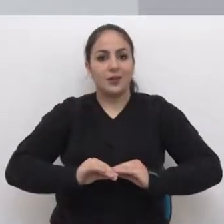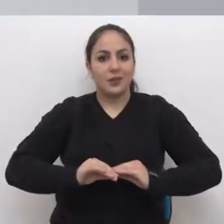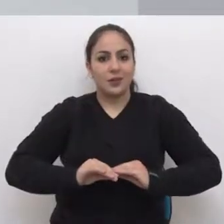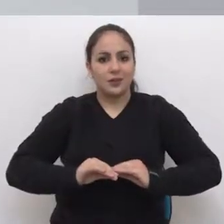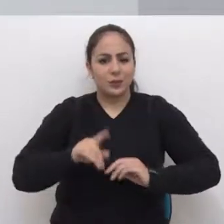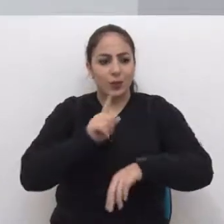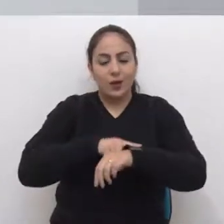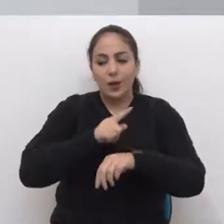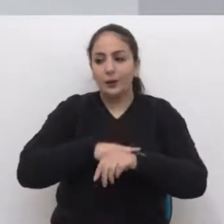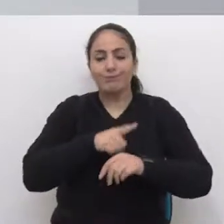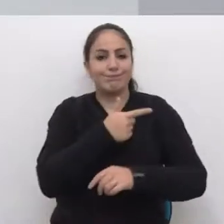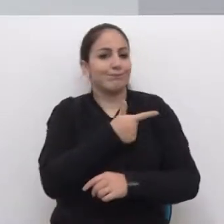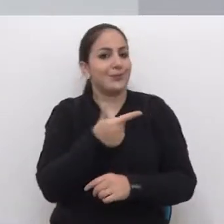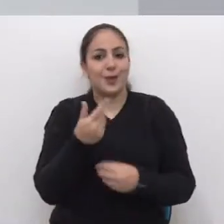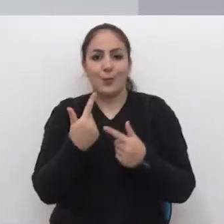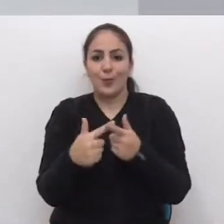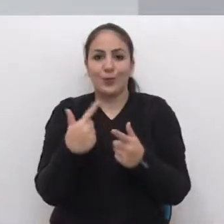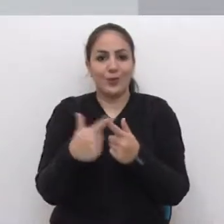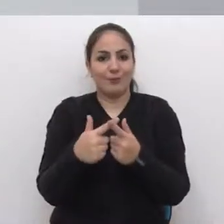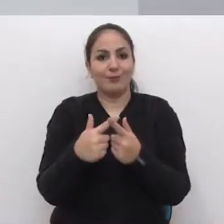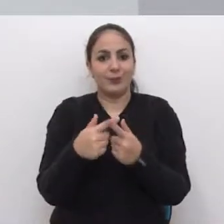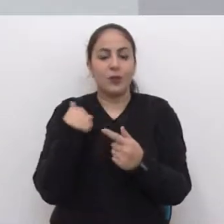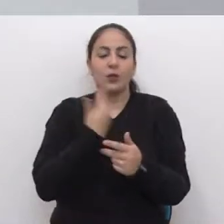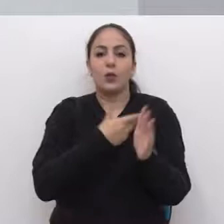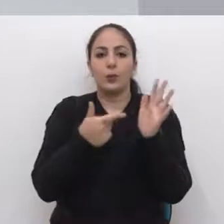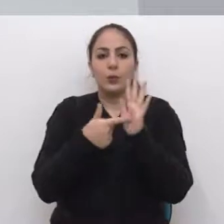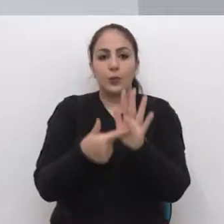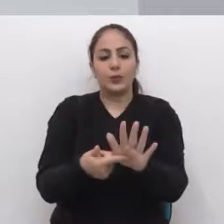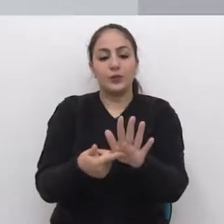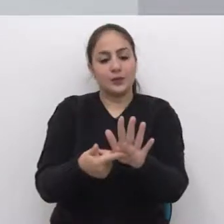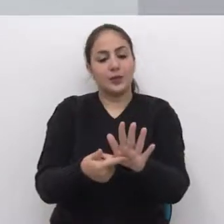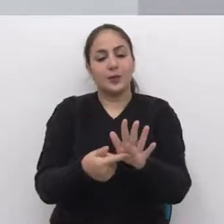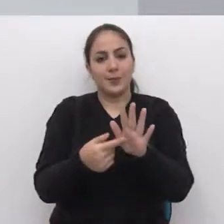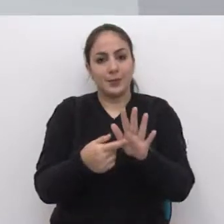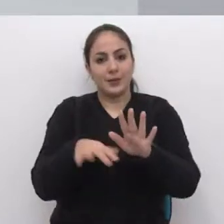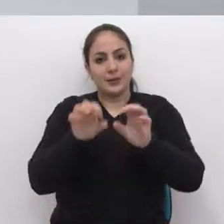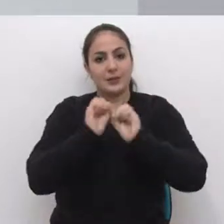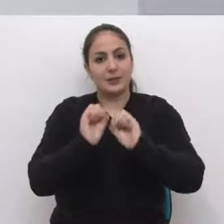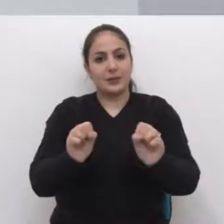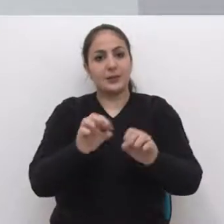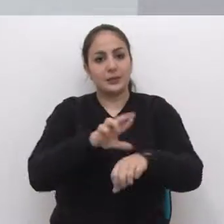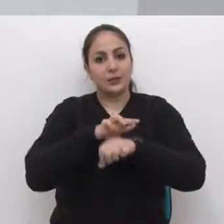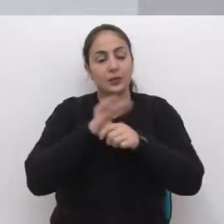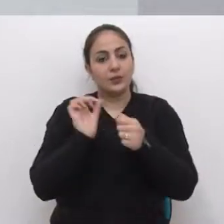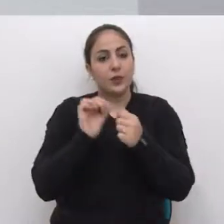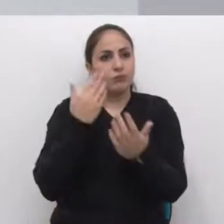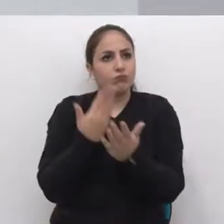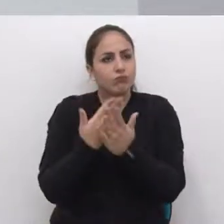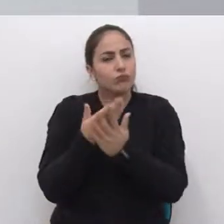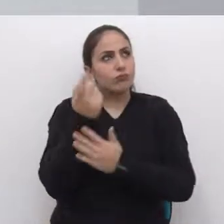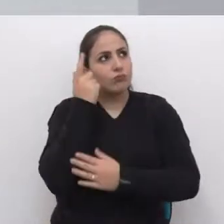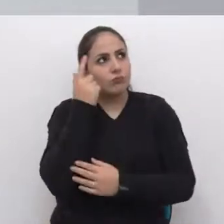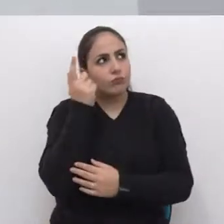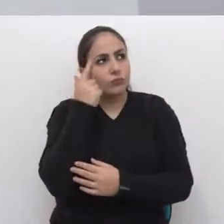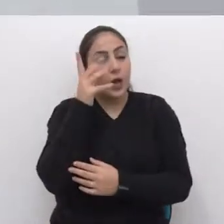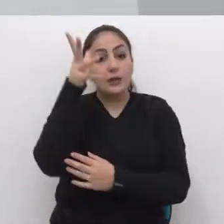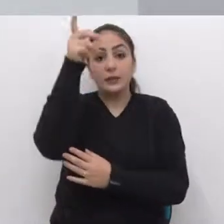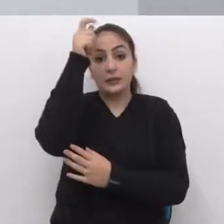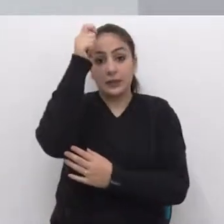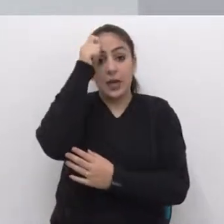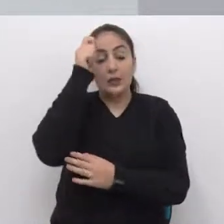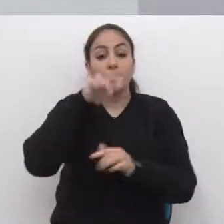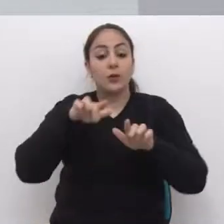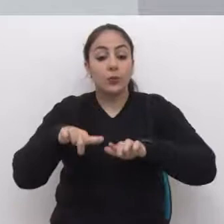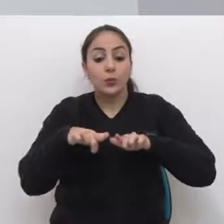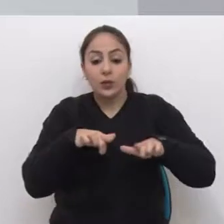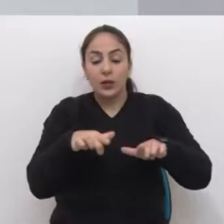horários, não se justificam. Então, por isso nós apresentamos a indicação à Secretaria de Segurança para que ela faça o estudo em determinados